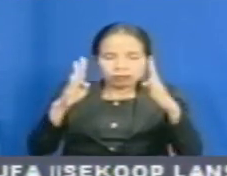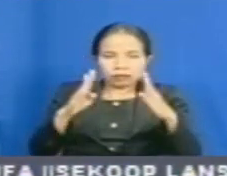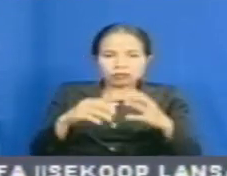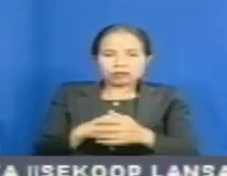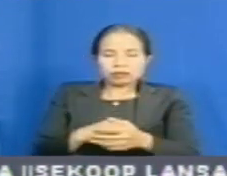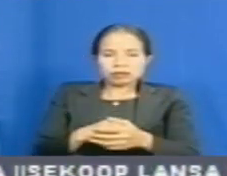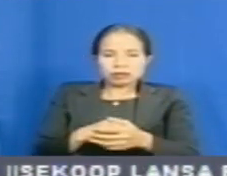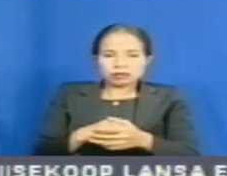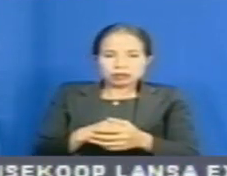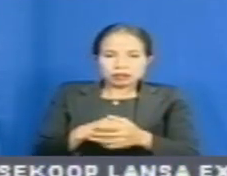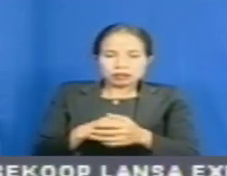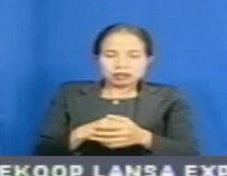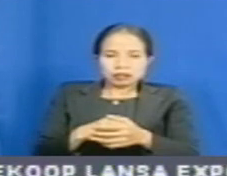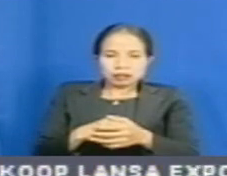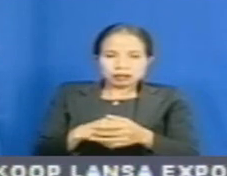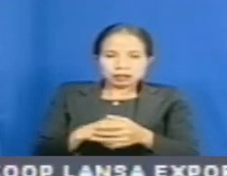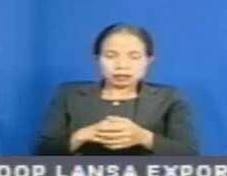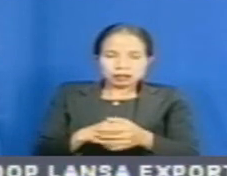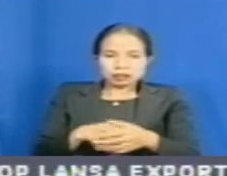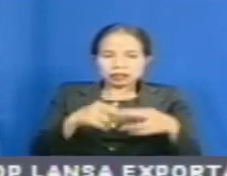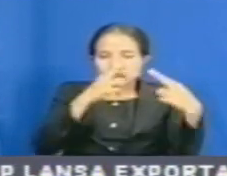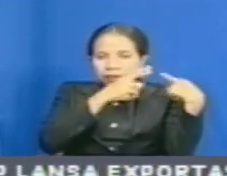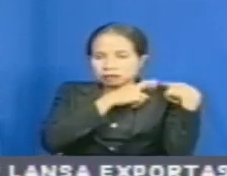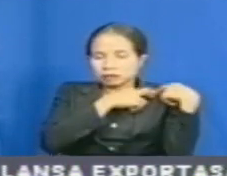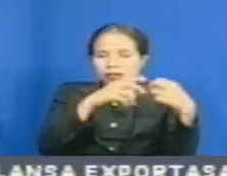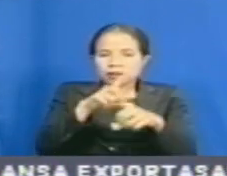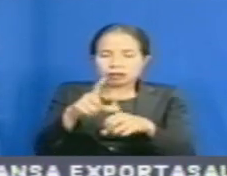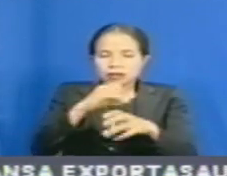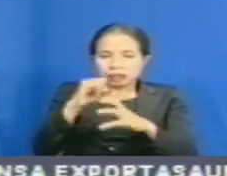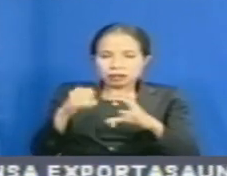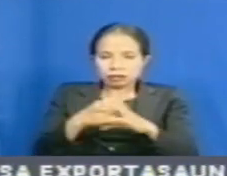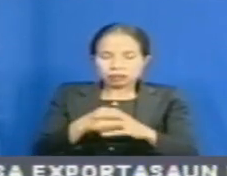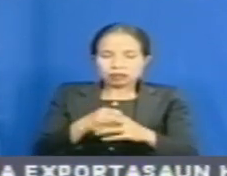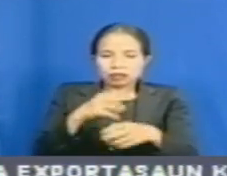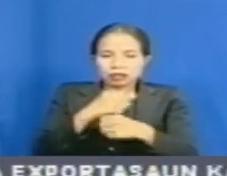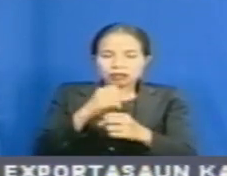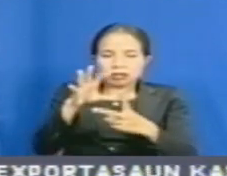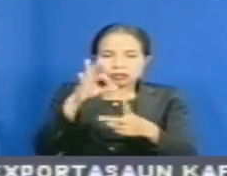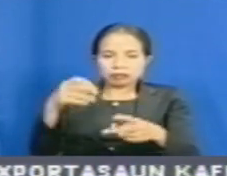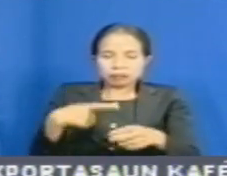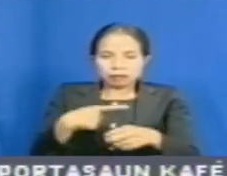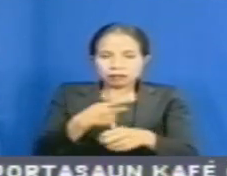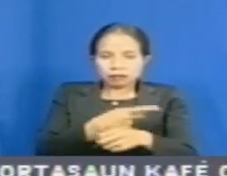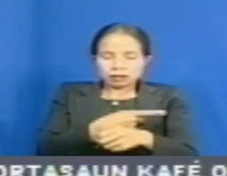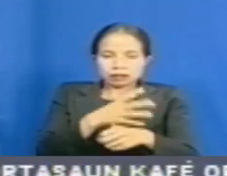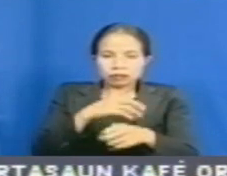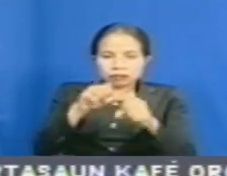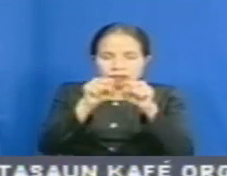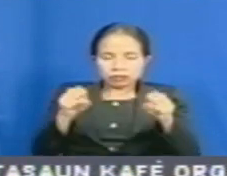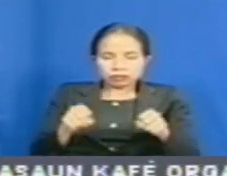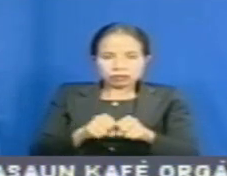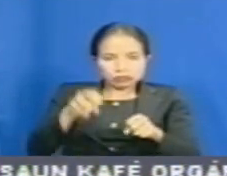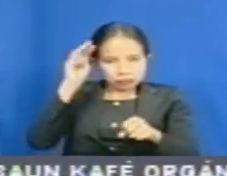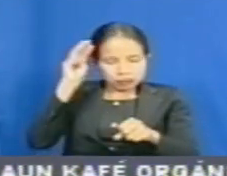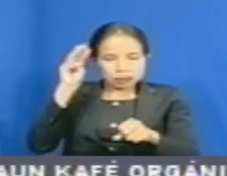descentralização administrativa no poder local, inclui realização eleição parlamentar no suco. Ministro da